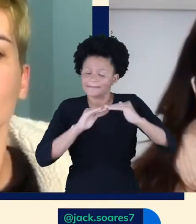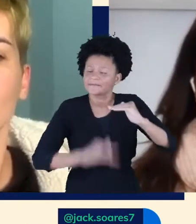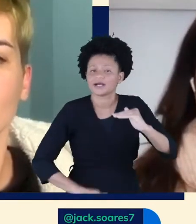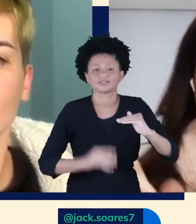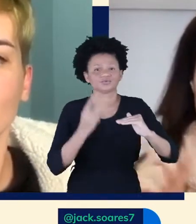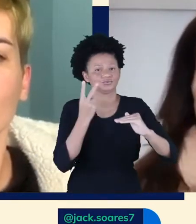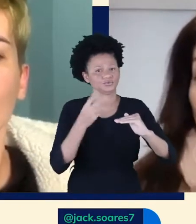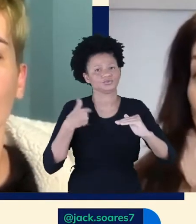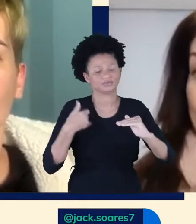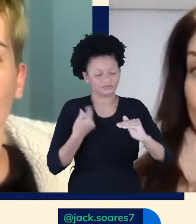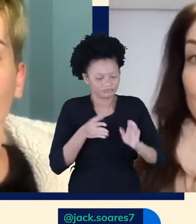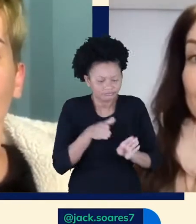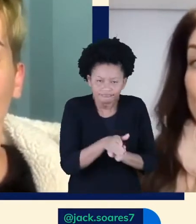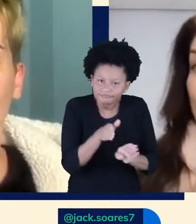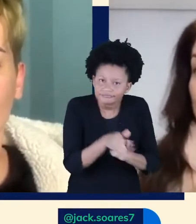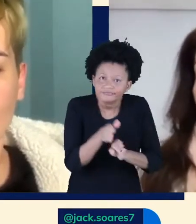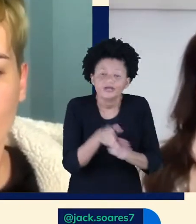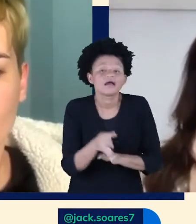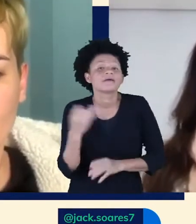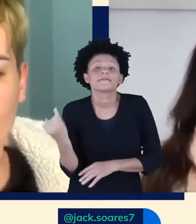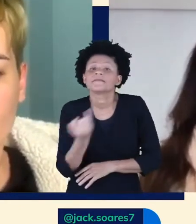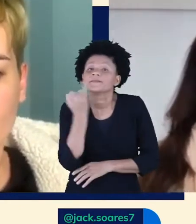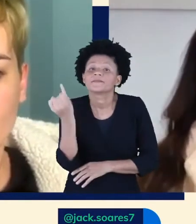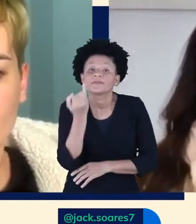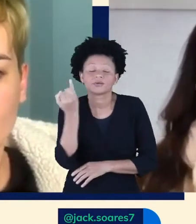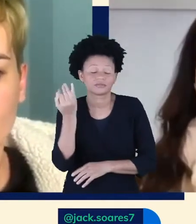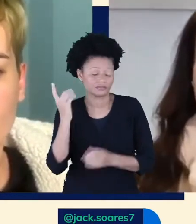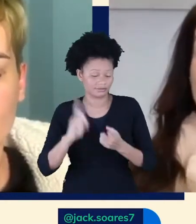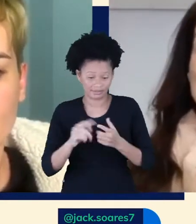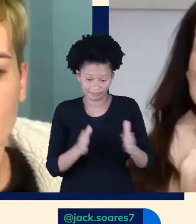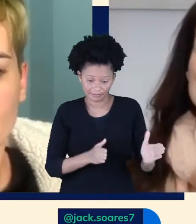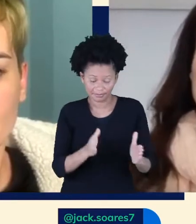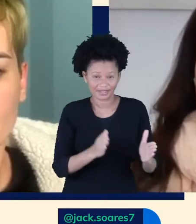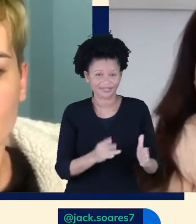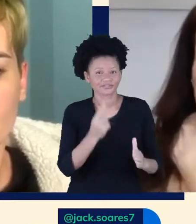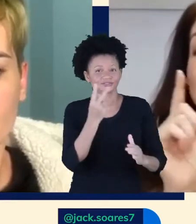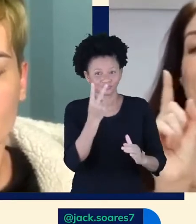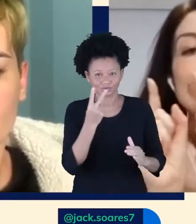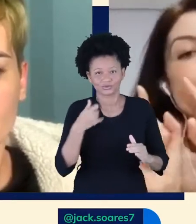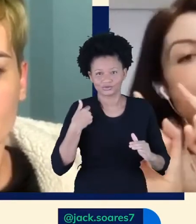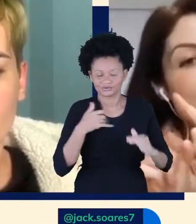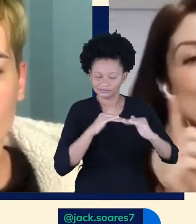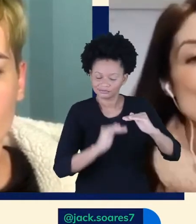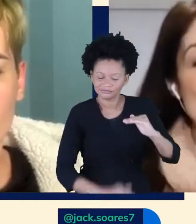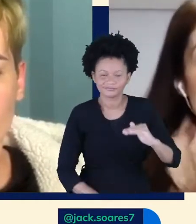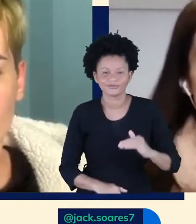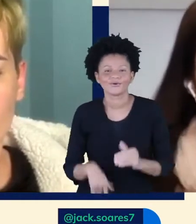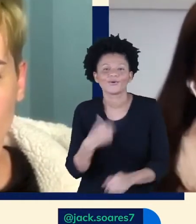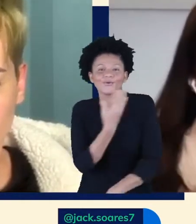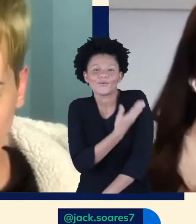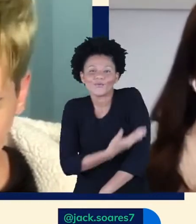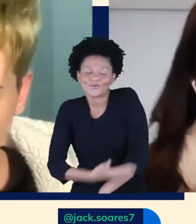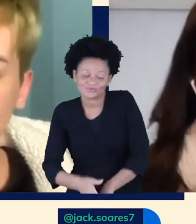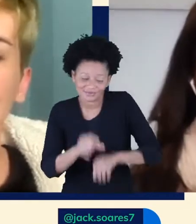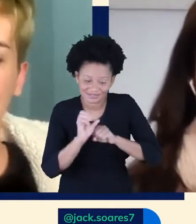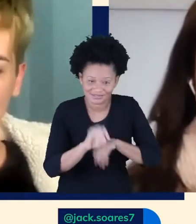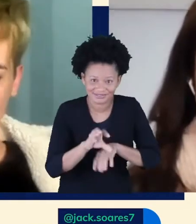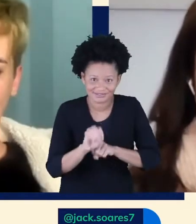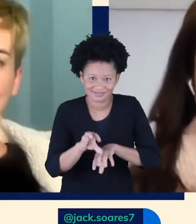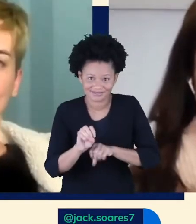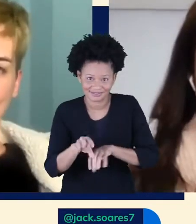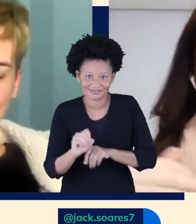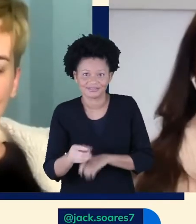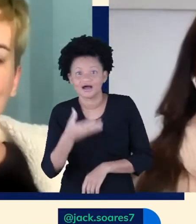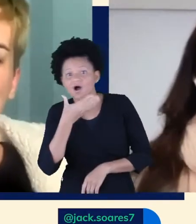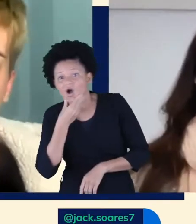2 anos. Uma coisa importante nessa fase também, a gente costuma educar meninos e meninas de formas diferentes,